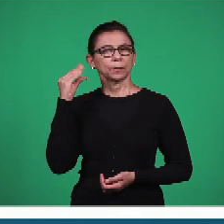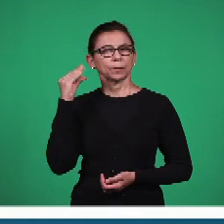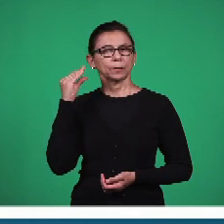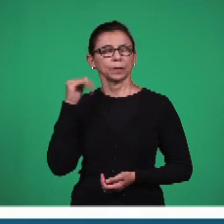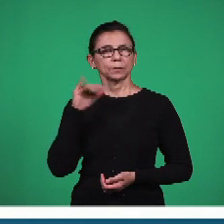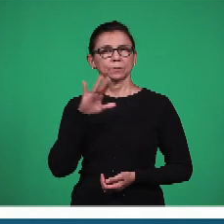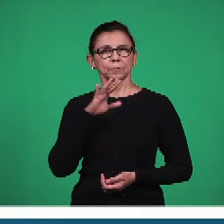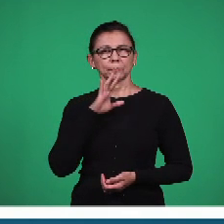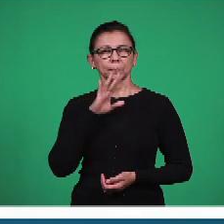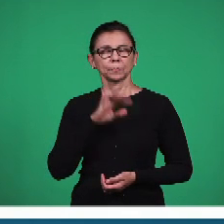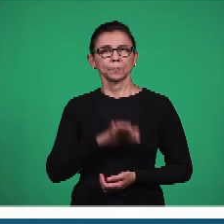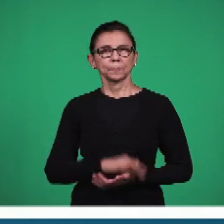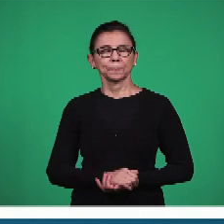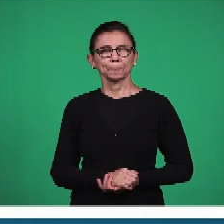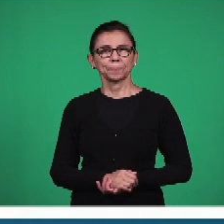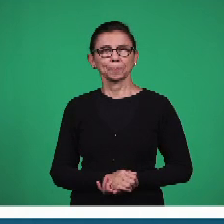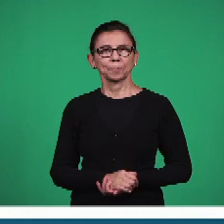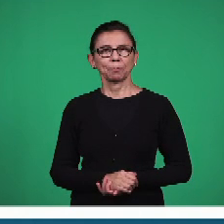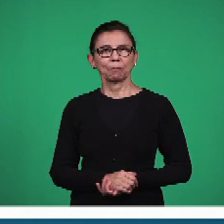Vamos lá.